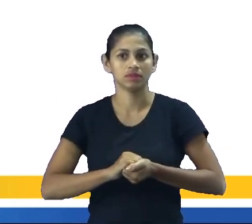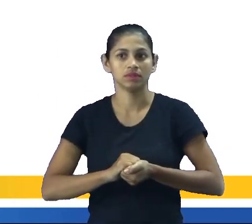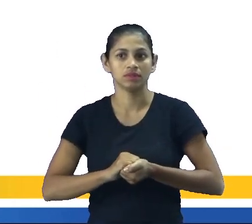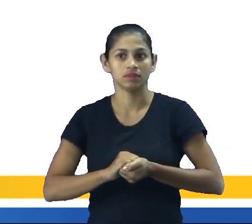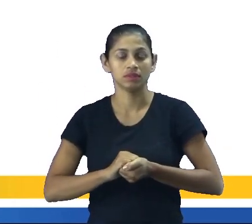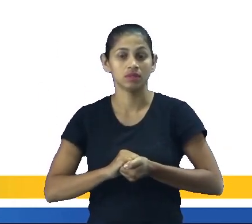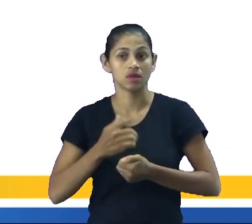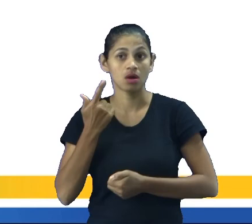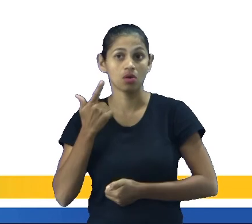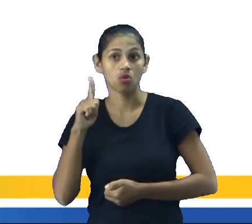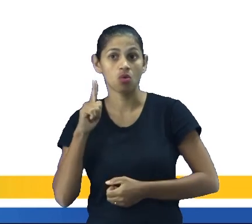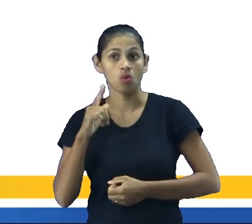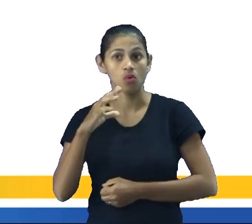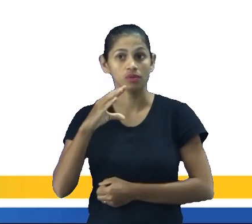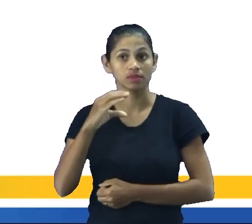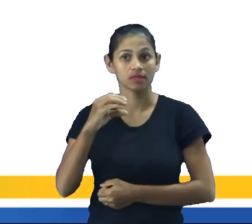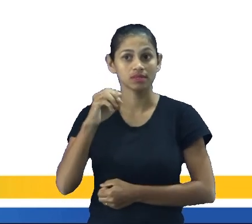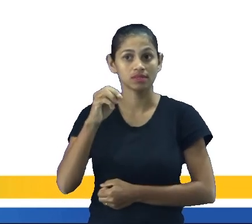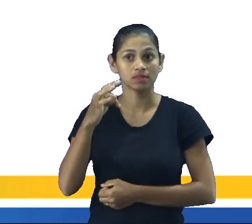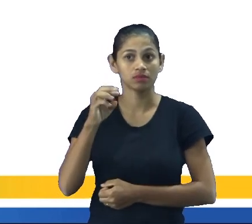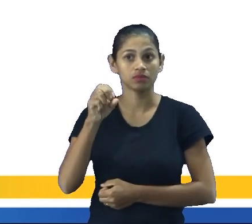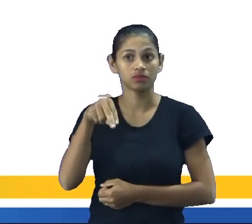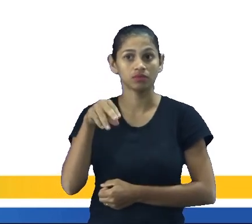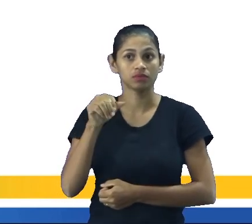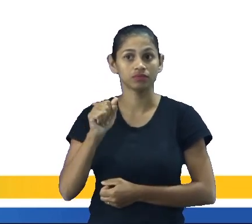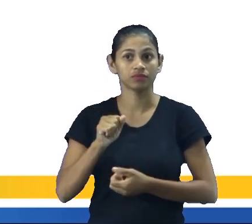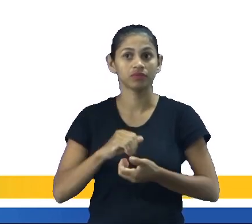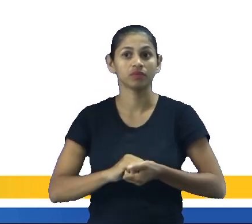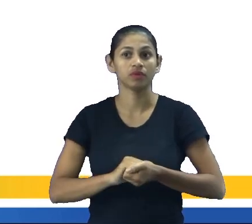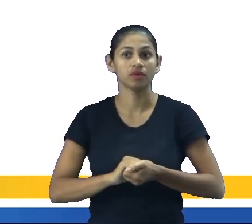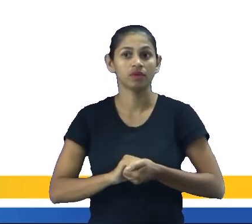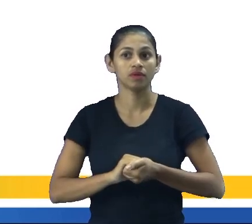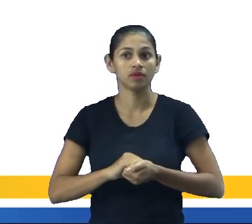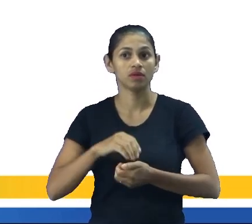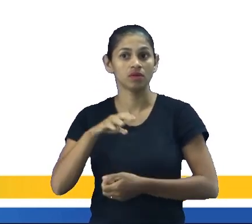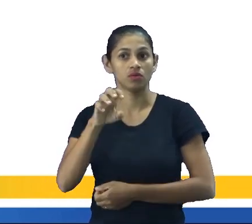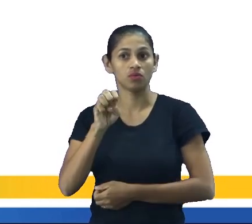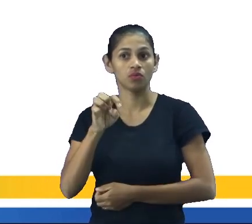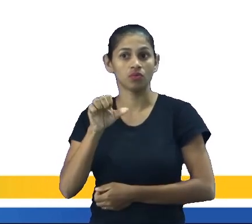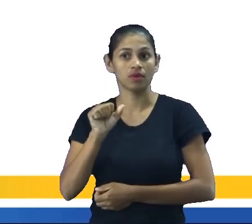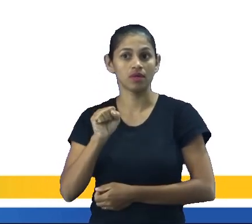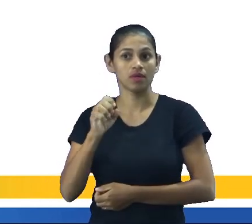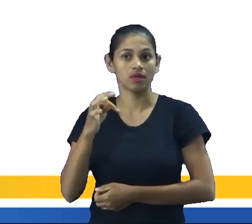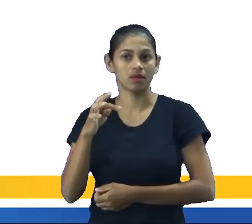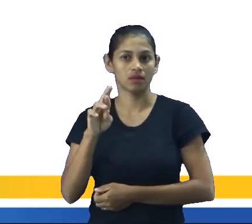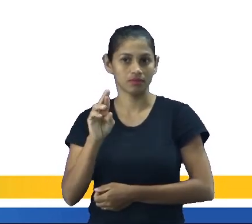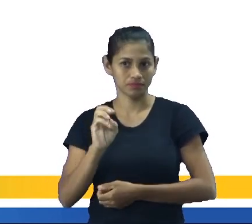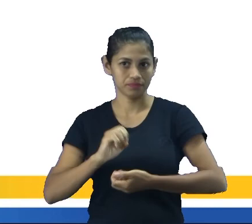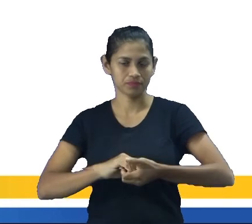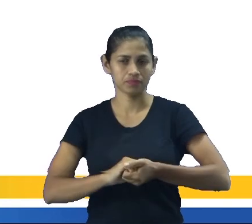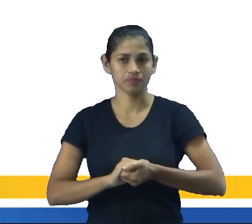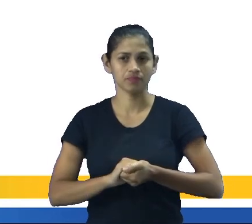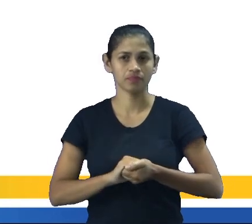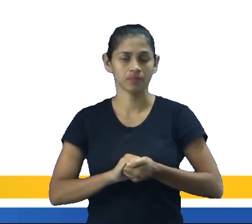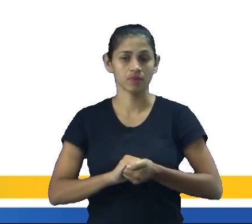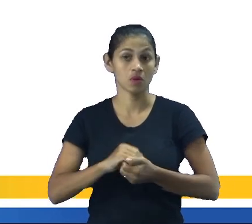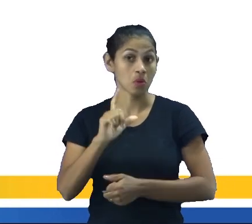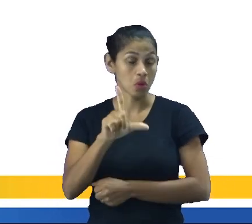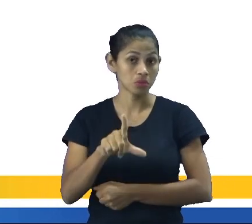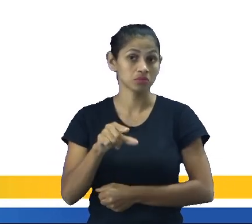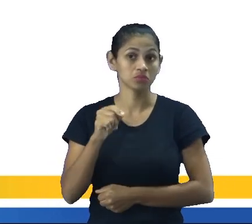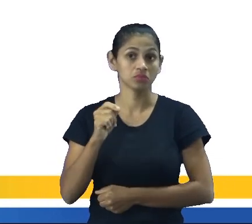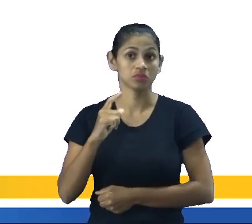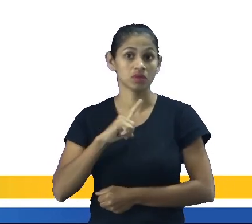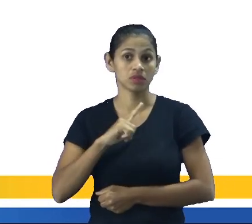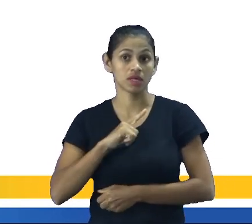coronopilina a gente vai ter uma função cetona e uma função éster. Então aqui, das opções que a gente tem, né, éter e